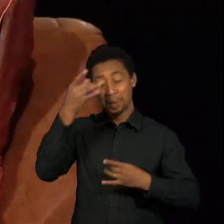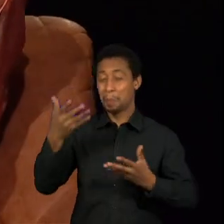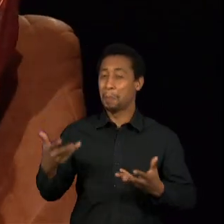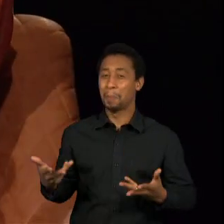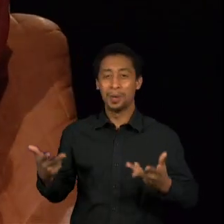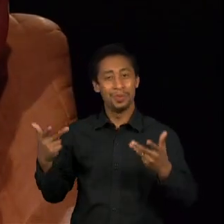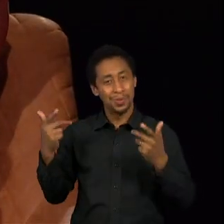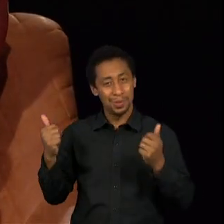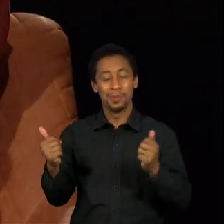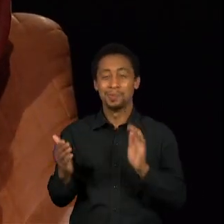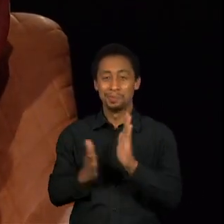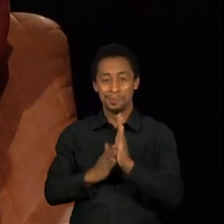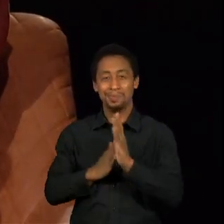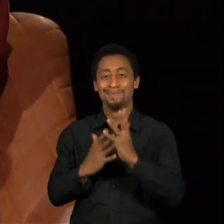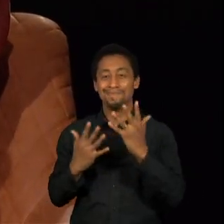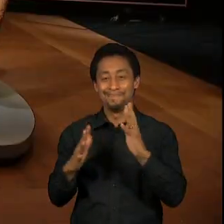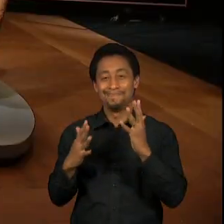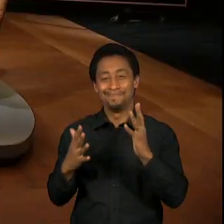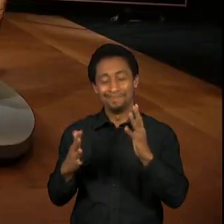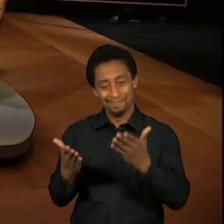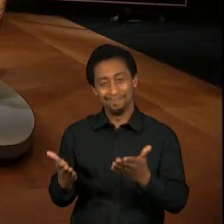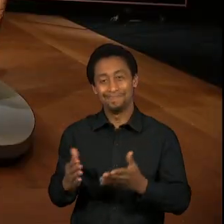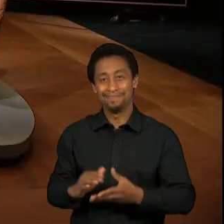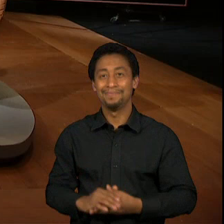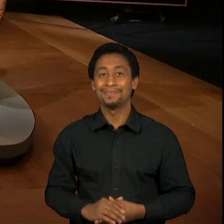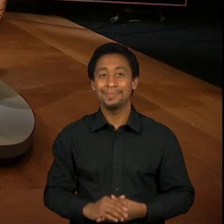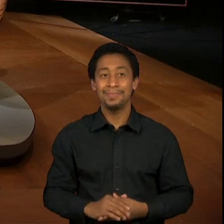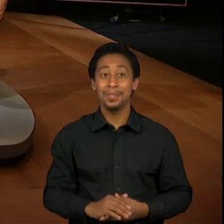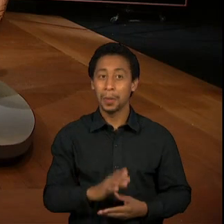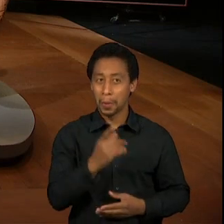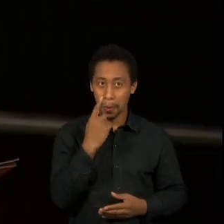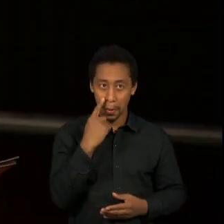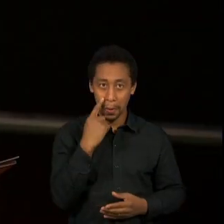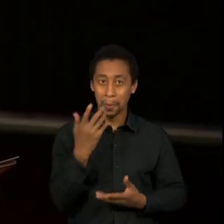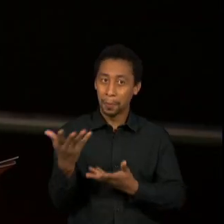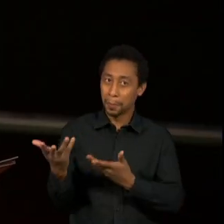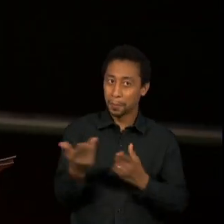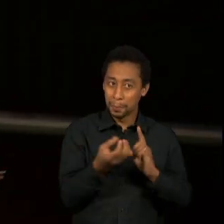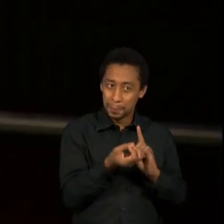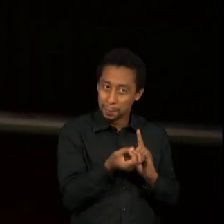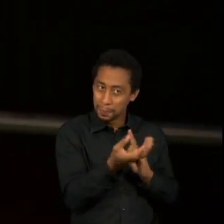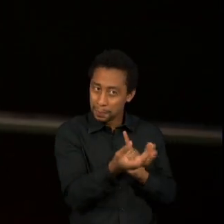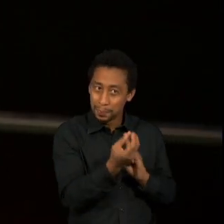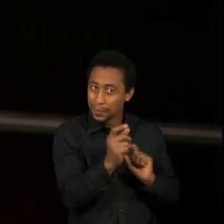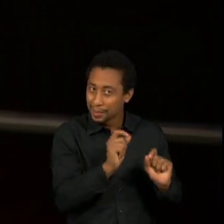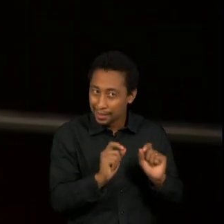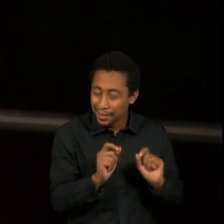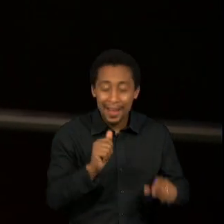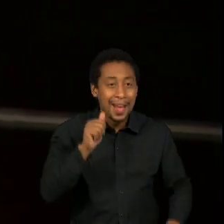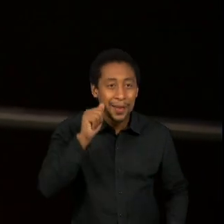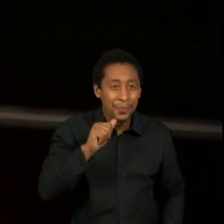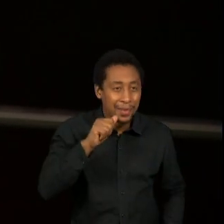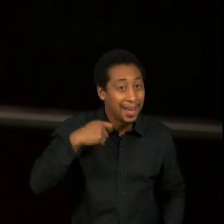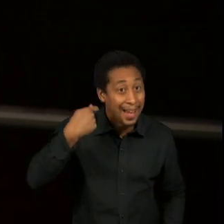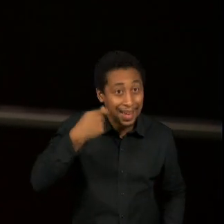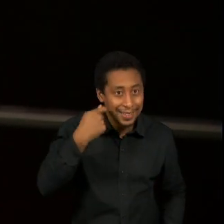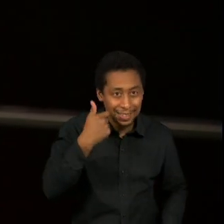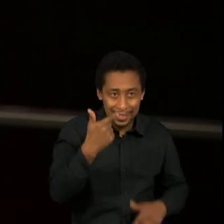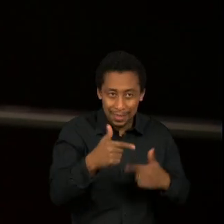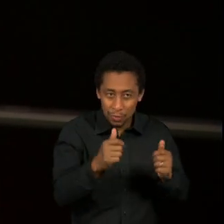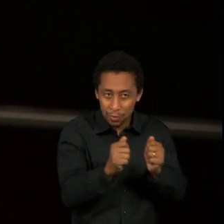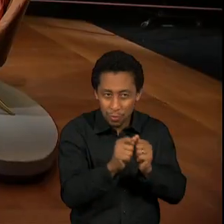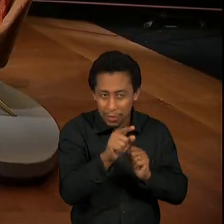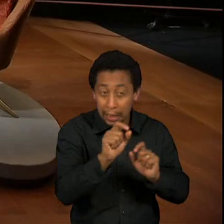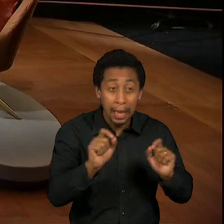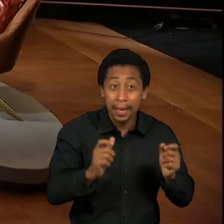Maravilhoso, maravilhoso, maravilhoso. Bom, a gente tem mais um depoimento agora de uma atriz que trabalhou com você em vários momentos. Quem